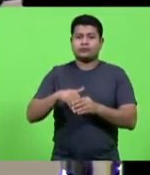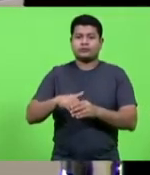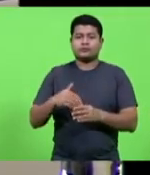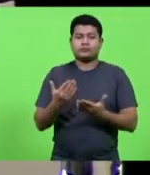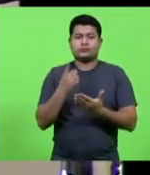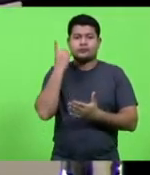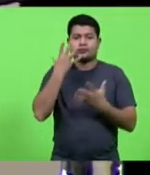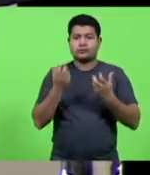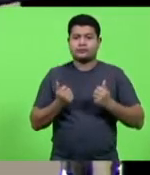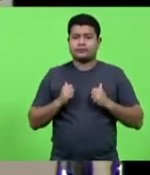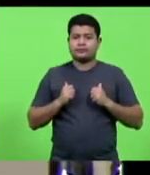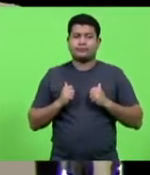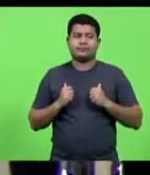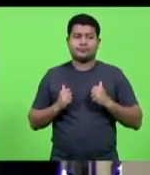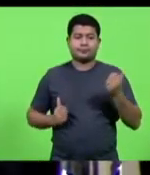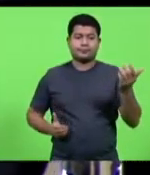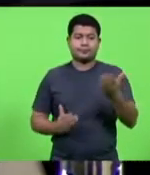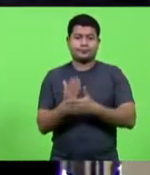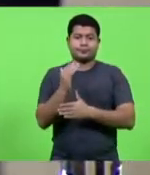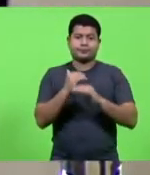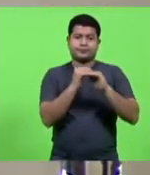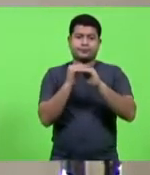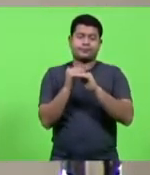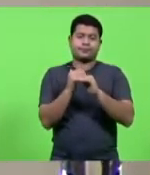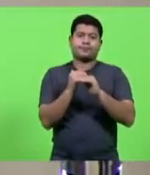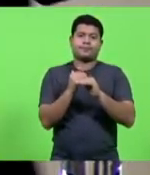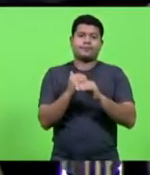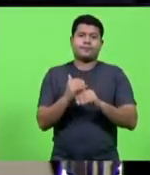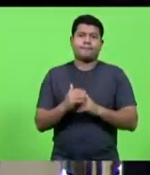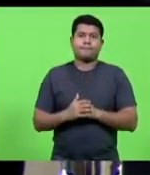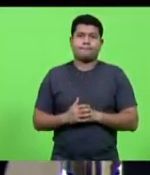por unanimidade.